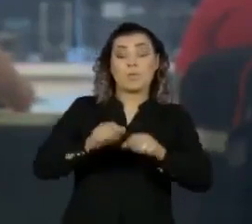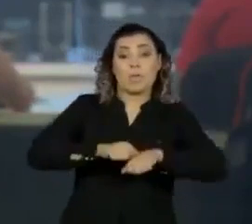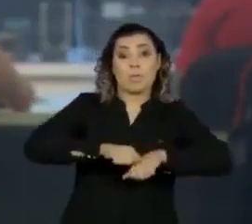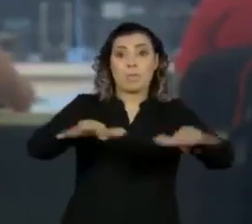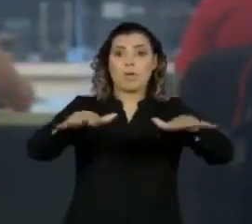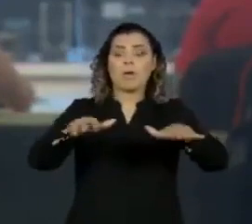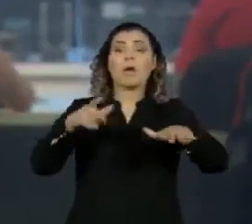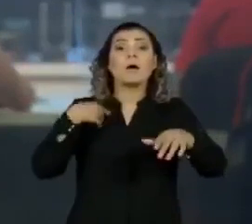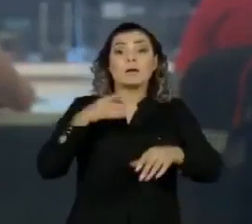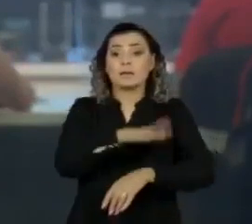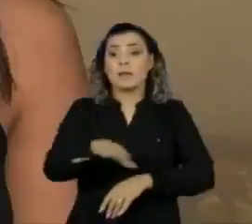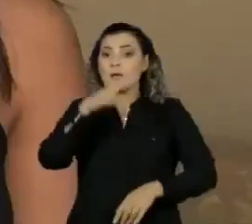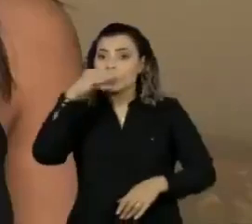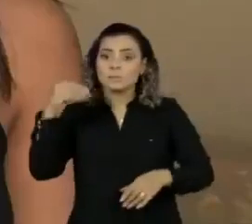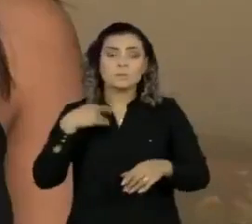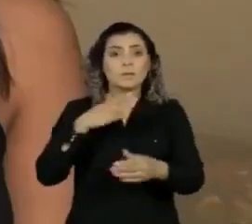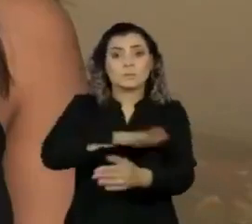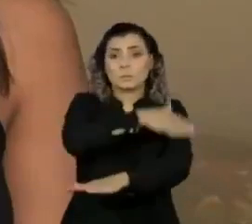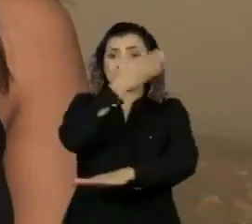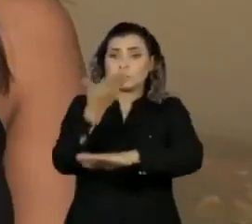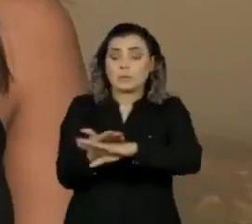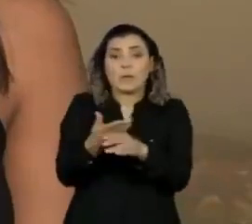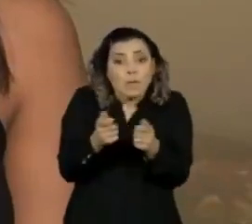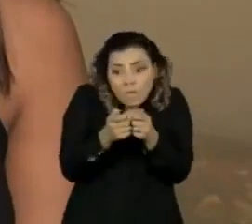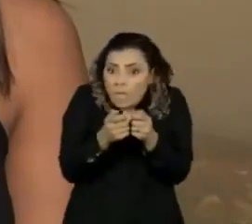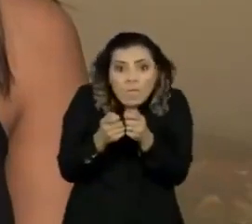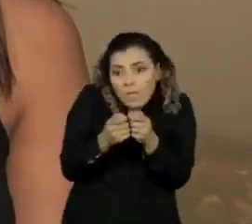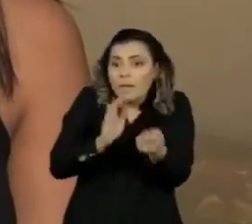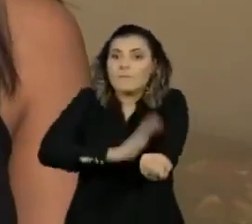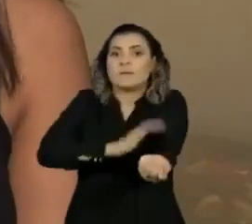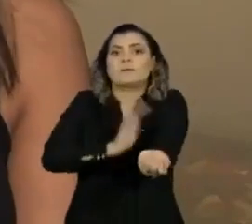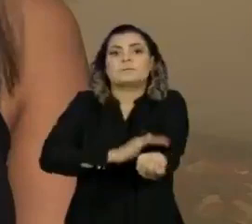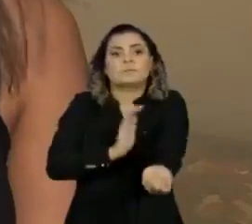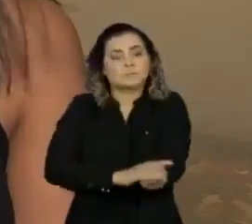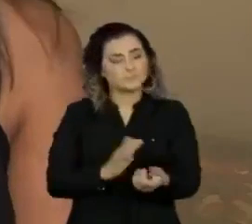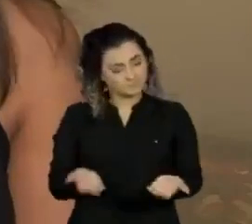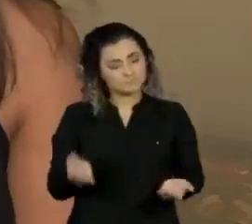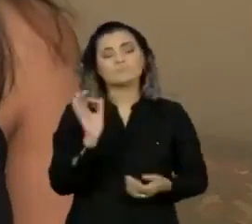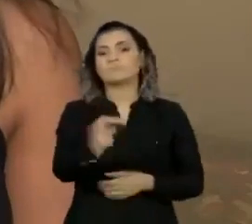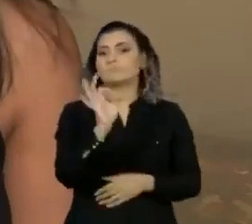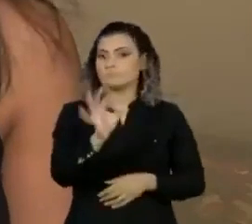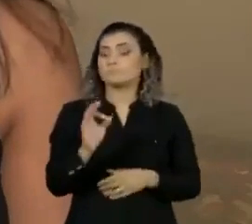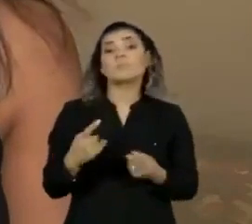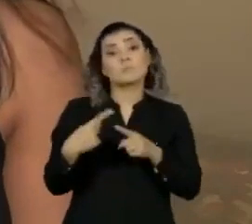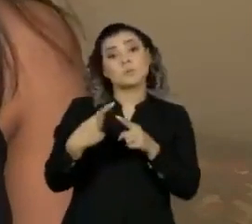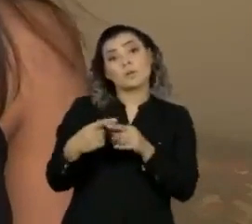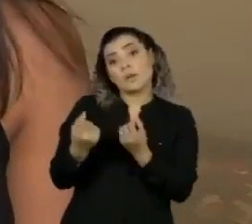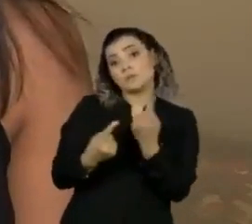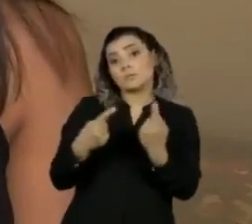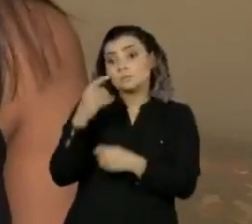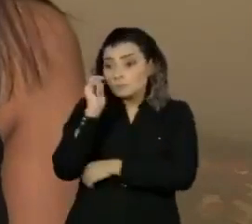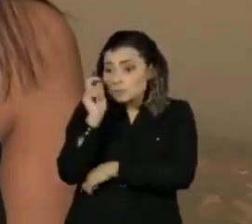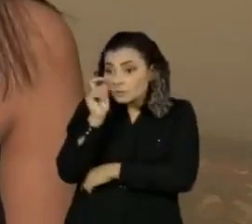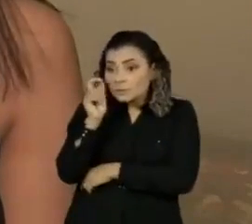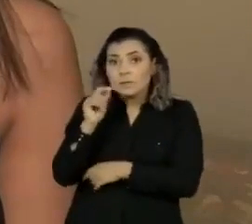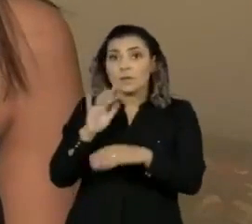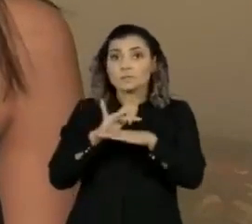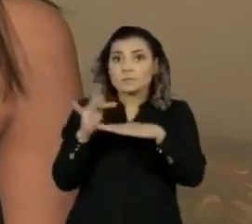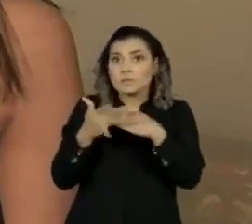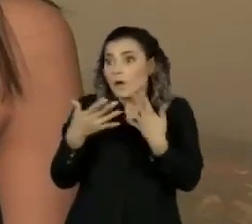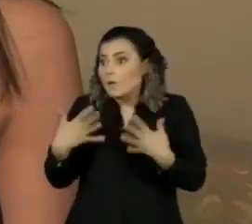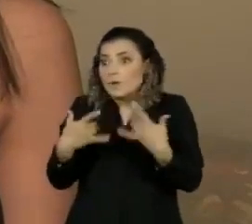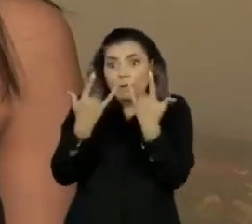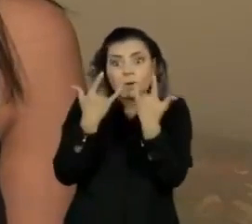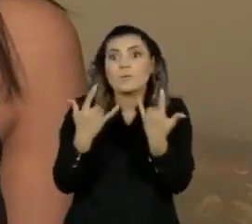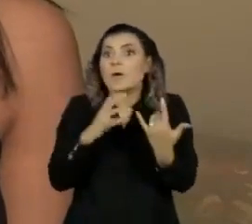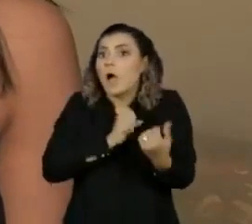desenfreado das plataformas. Acaba se tornando um vício, né? Porque tem coisas que a gente não vê assim, sabe, em redes sociais, a gente acaba, tipo,